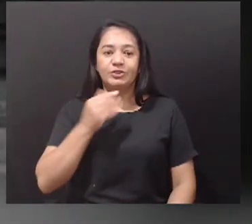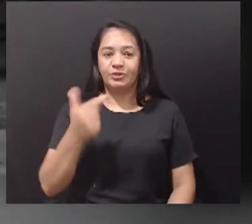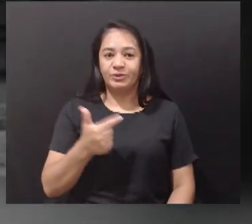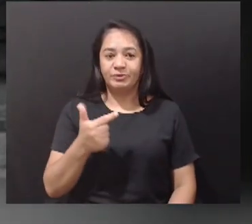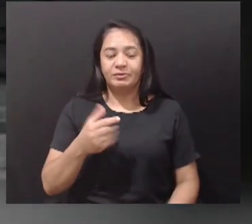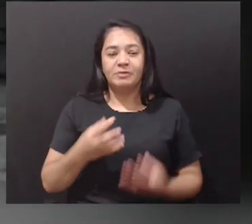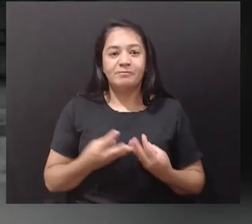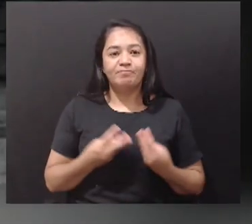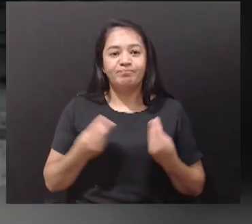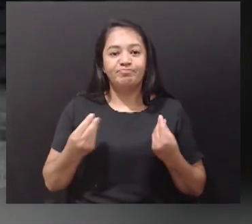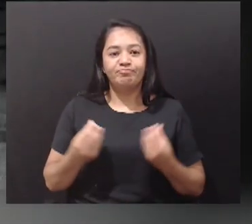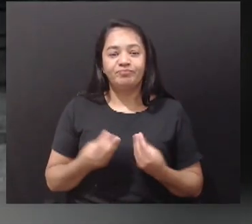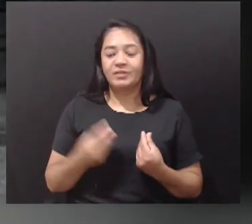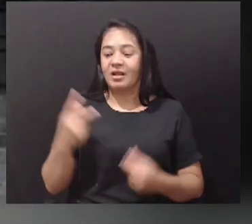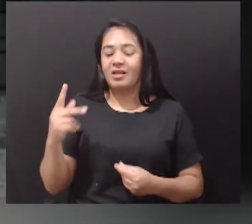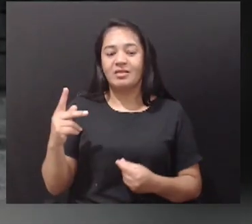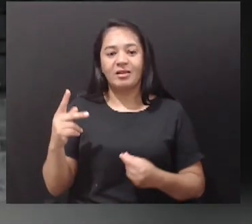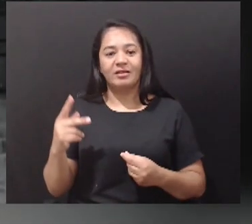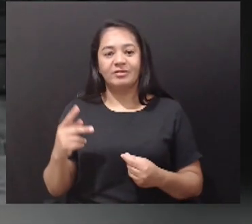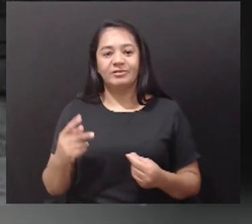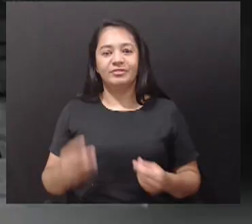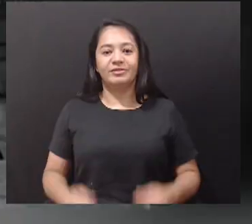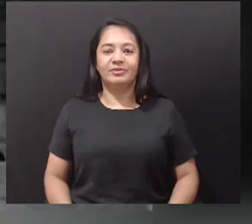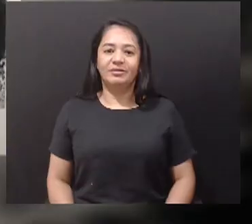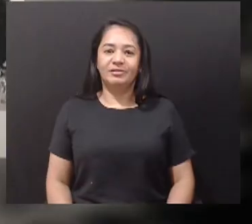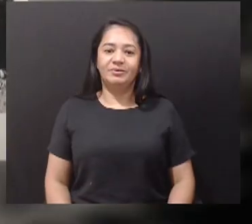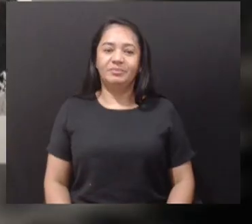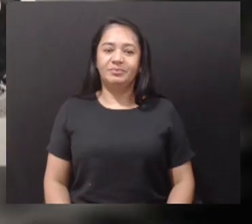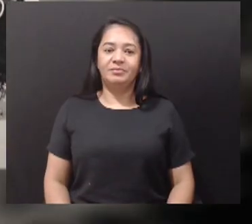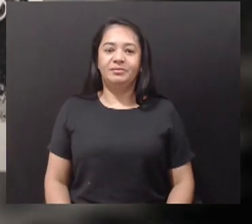dele, sendo um grande